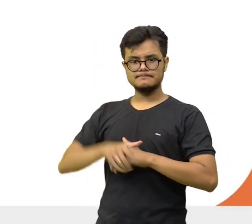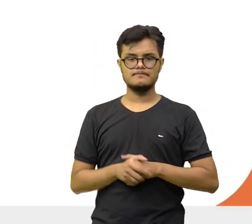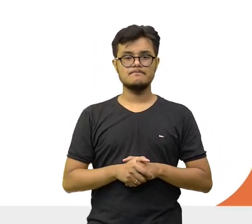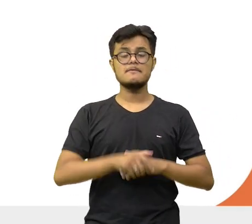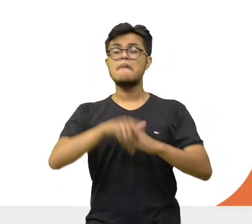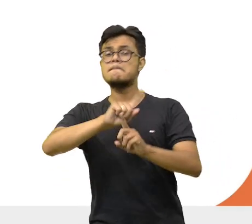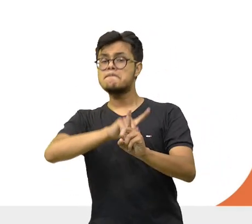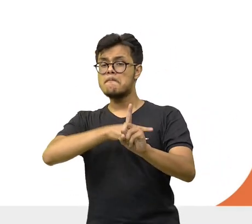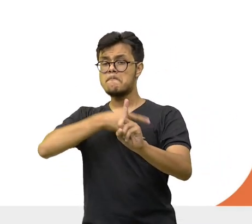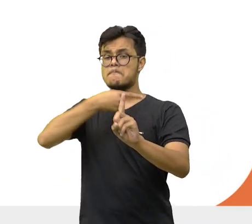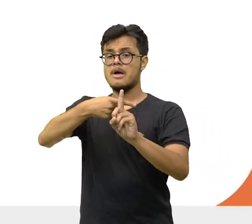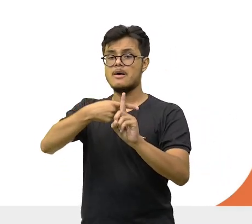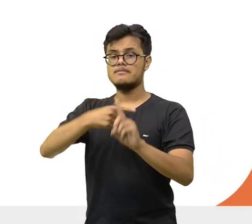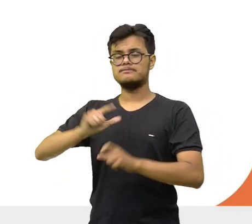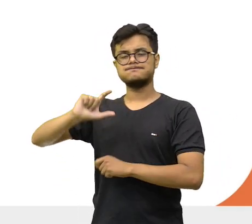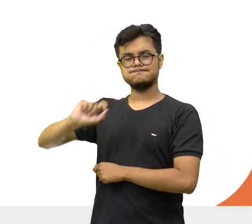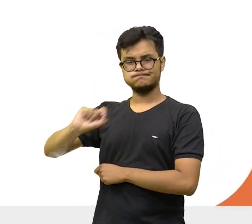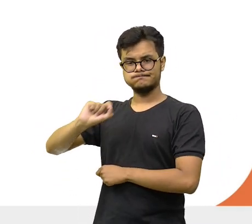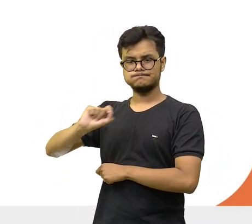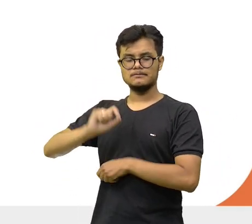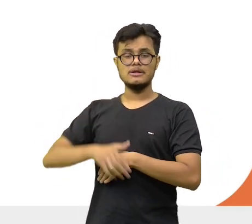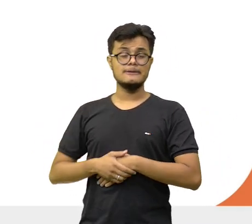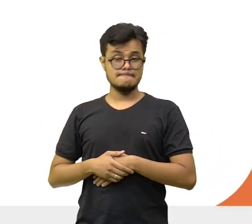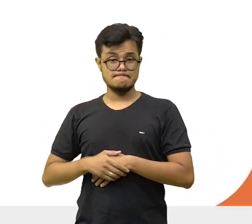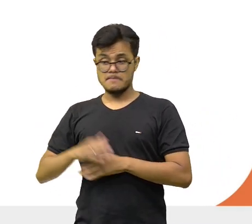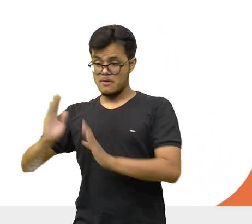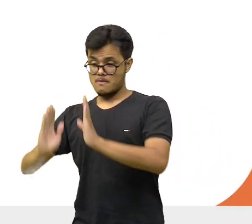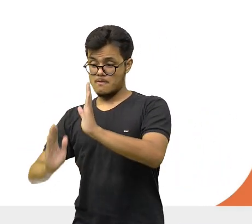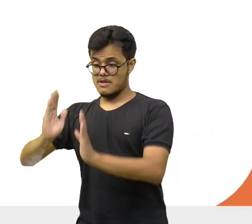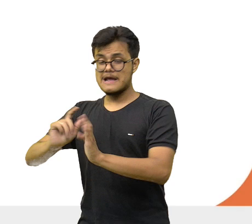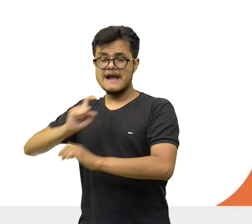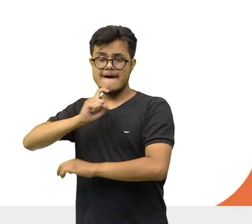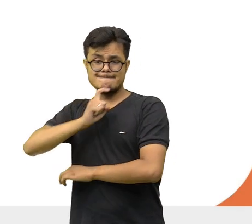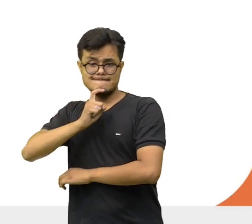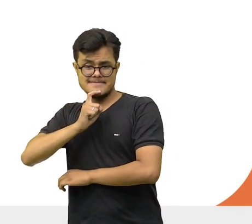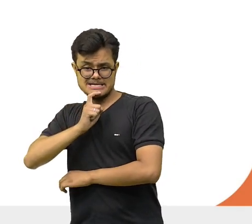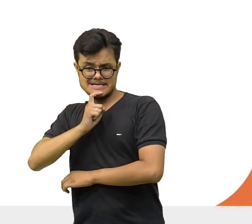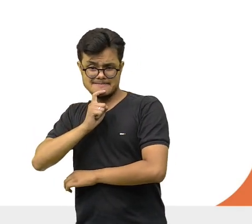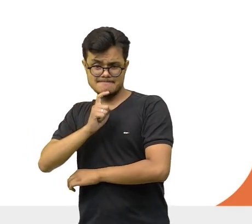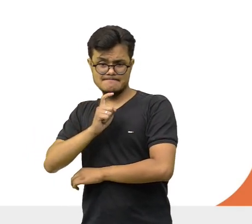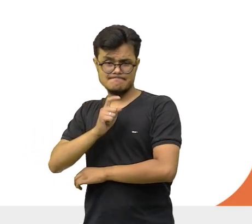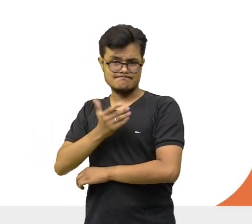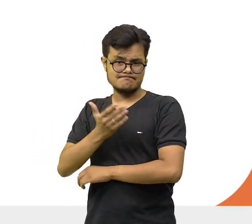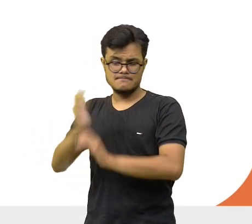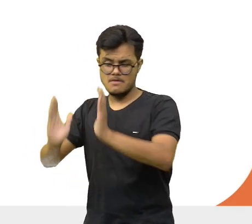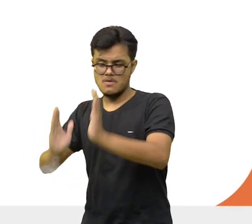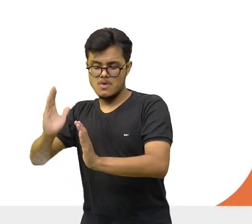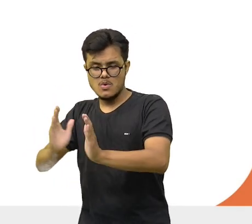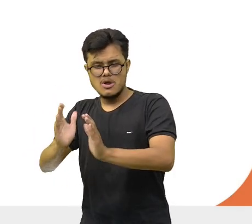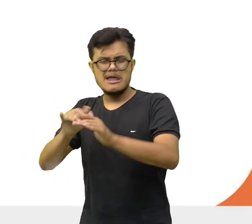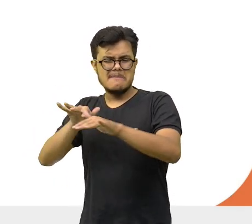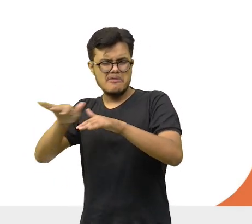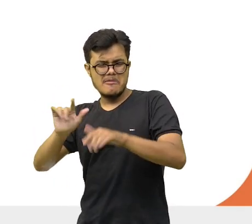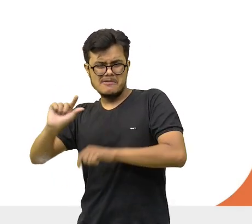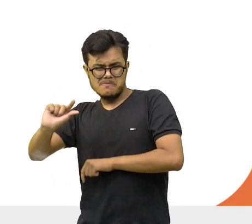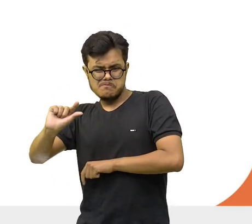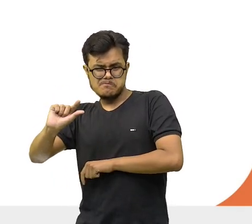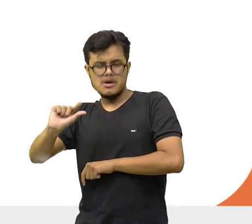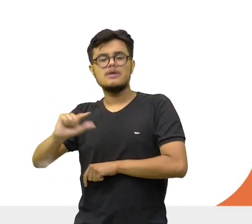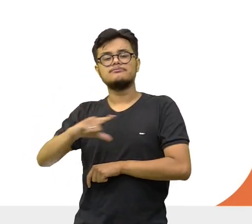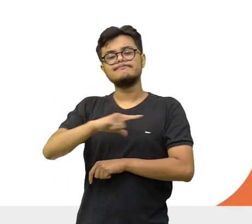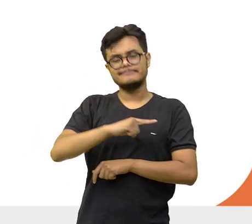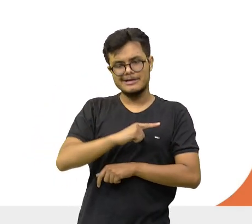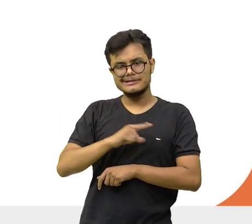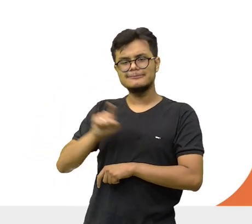o calor da fonte fria, onde eu tenho essa relação onde eu posso encontrar aí todo